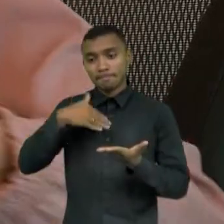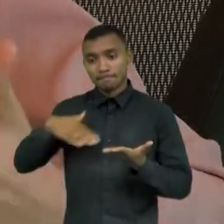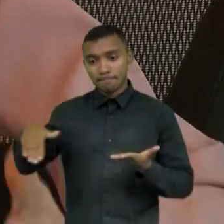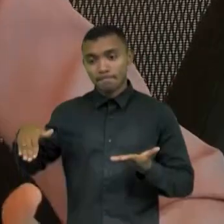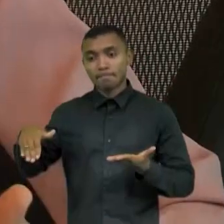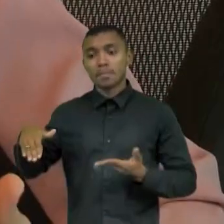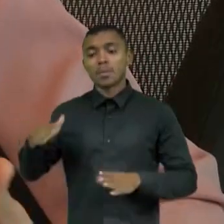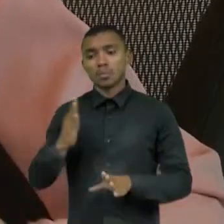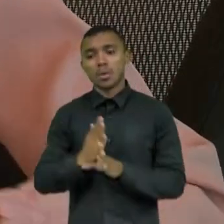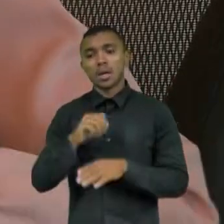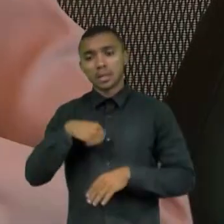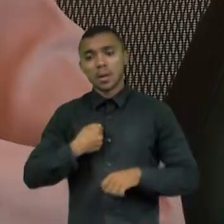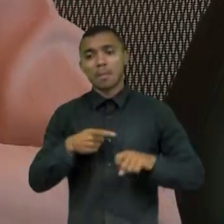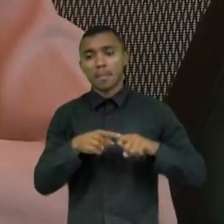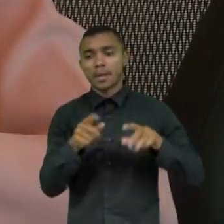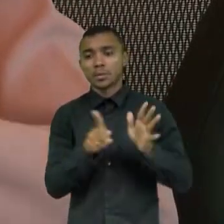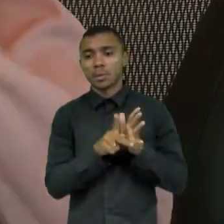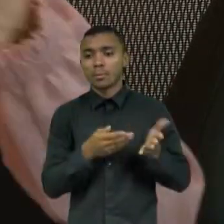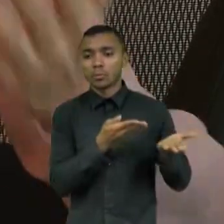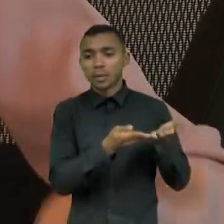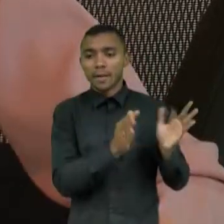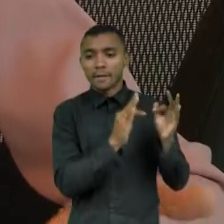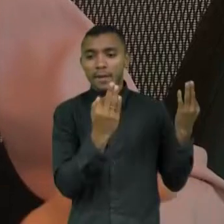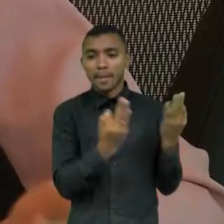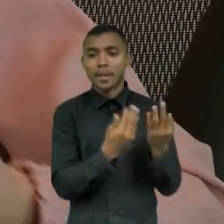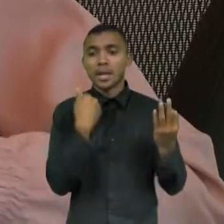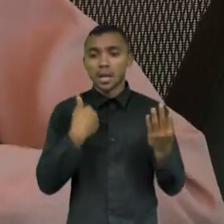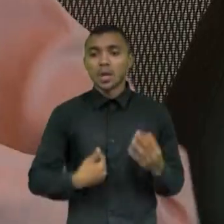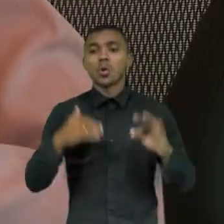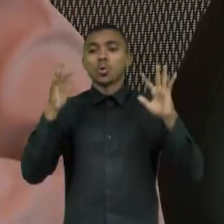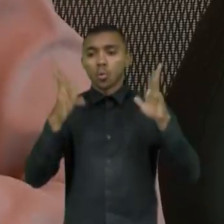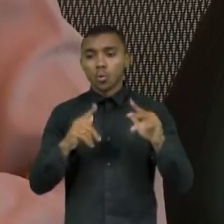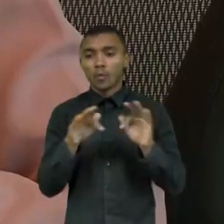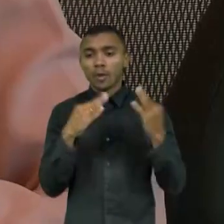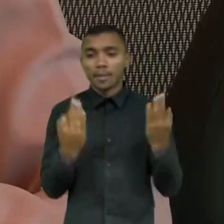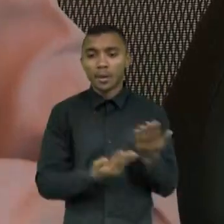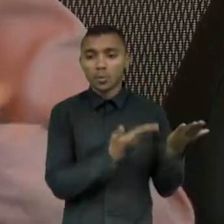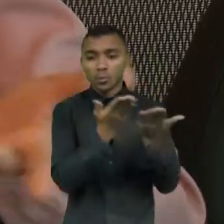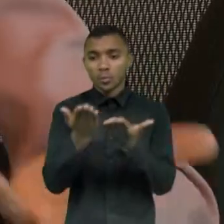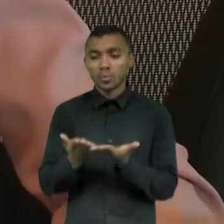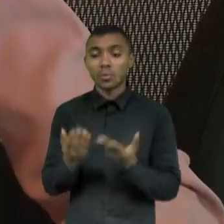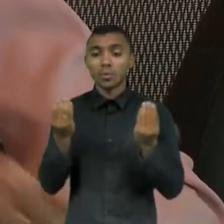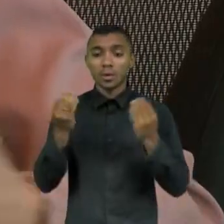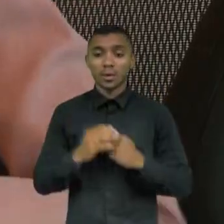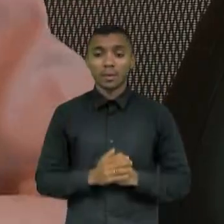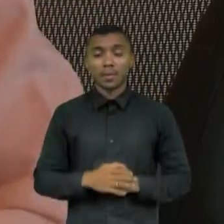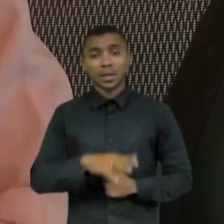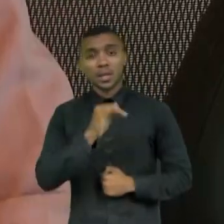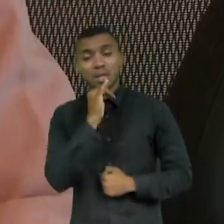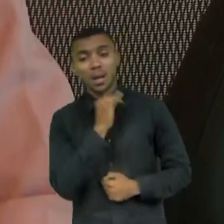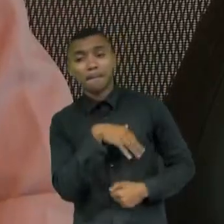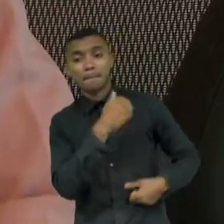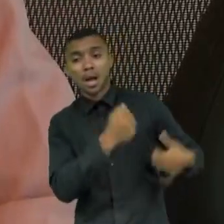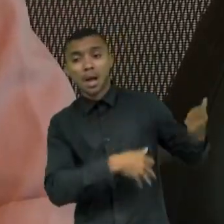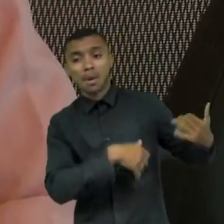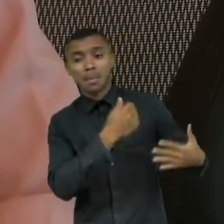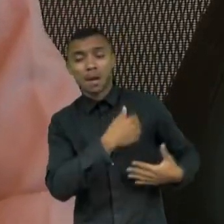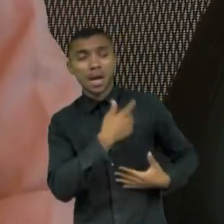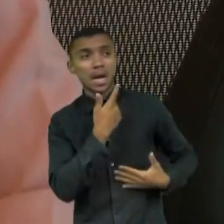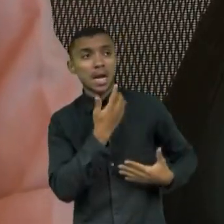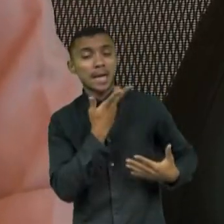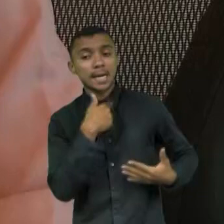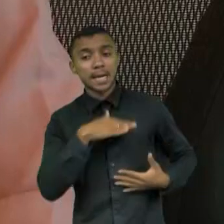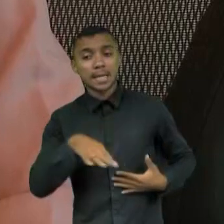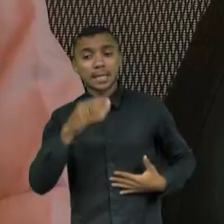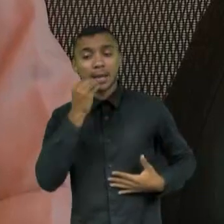eu sou médica da família, porque eu cuido de toda a família. Porque, assim, do que eu adianto falar o que a criança tem que comer